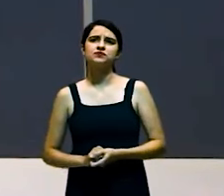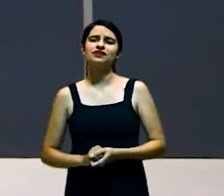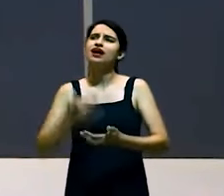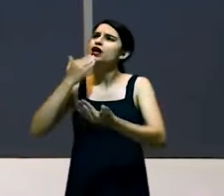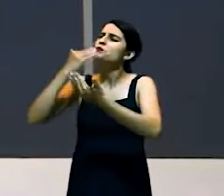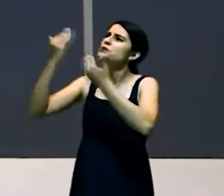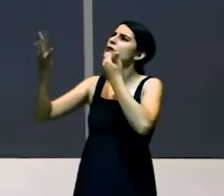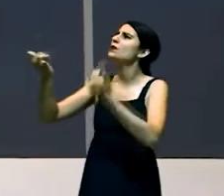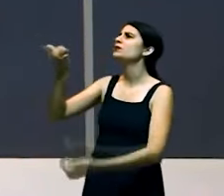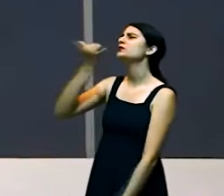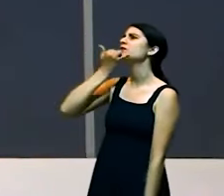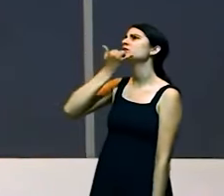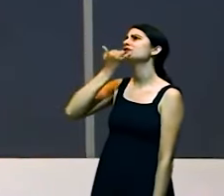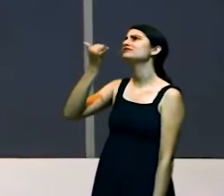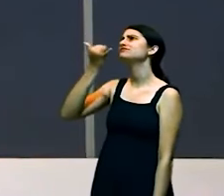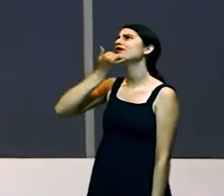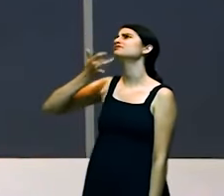Peça misericórdia para Deus.